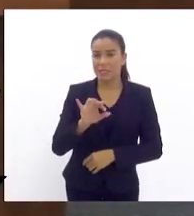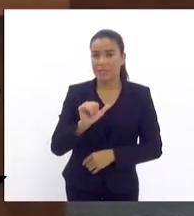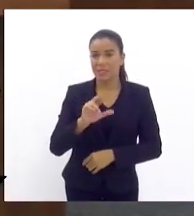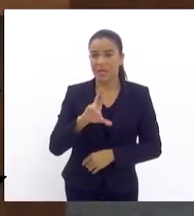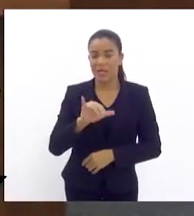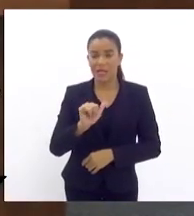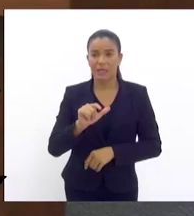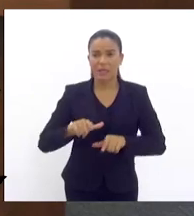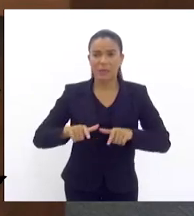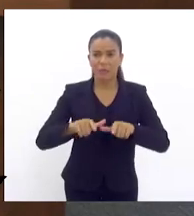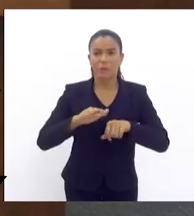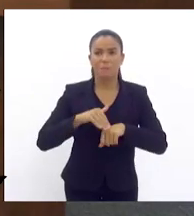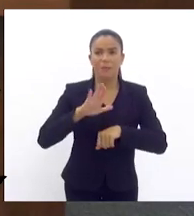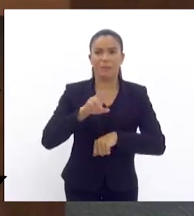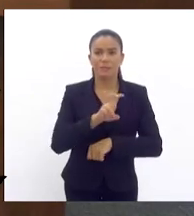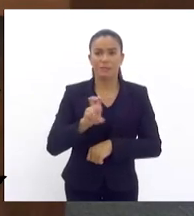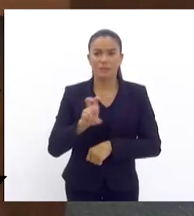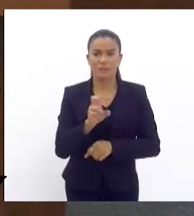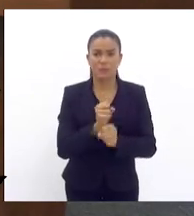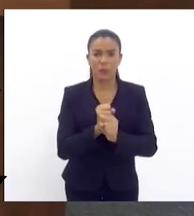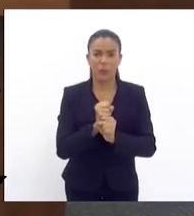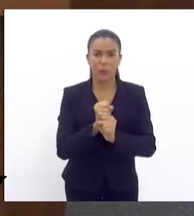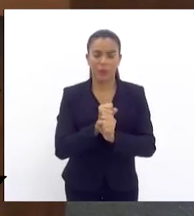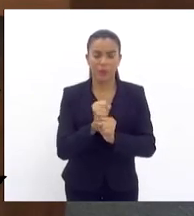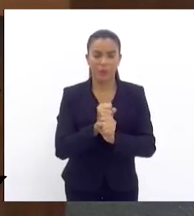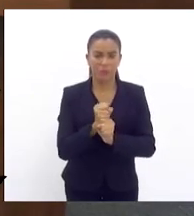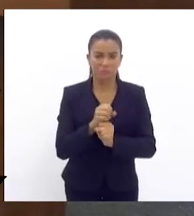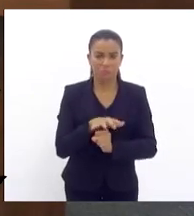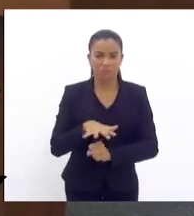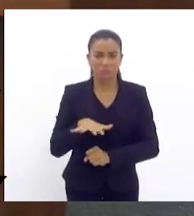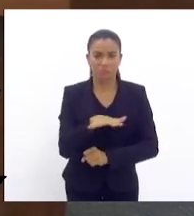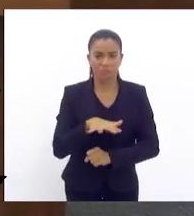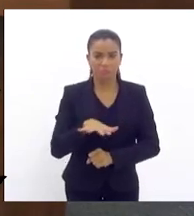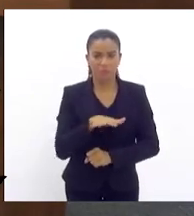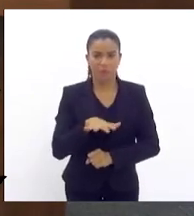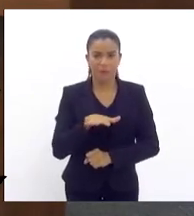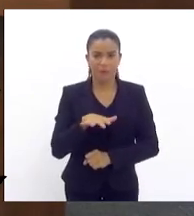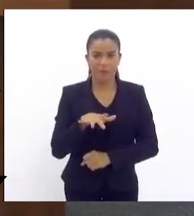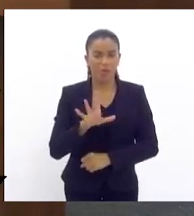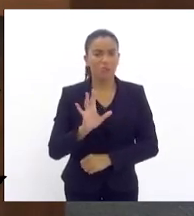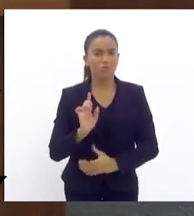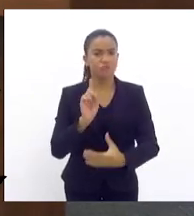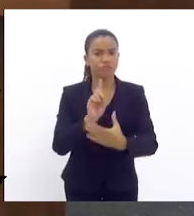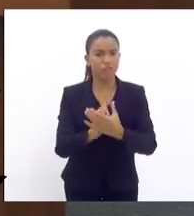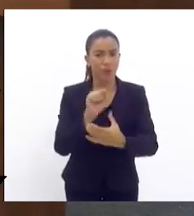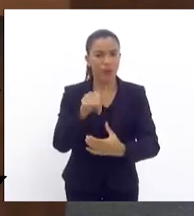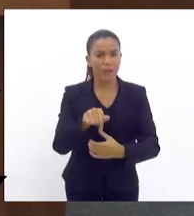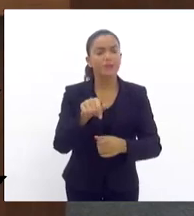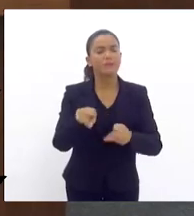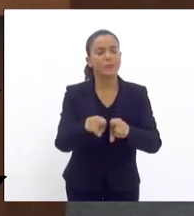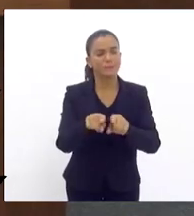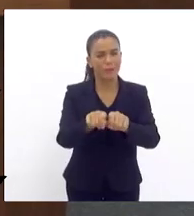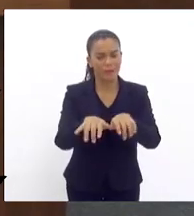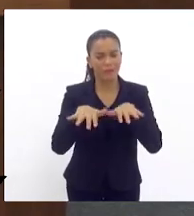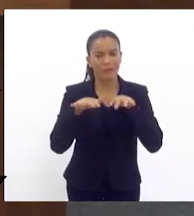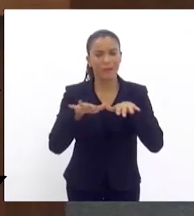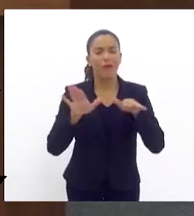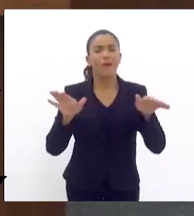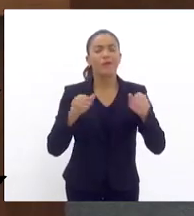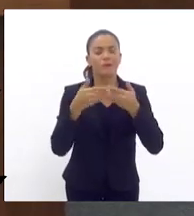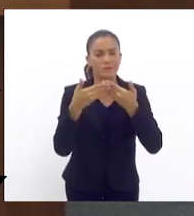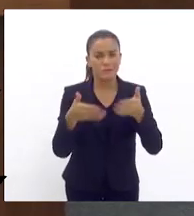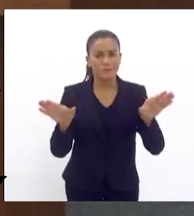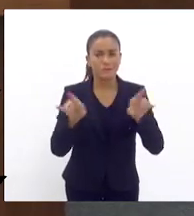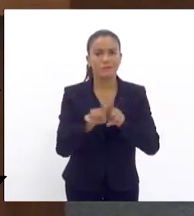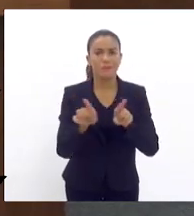anos no setor. E eu venho aqui falar nessa casa, estive na audiência pública online